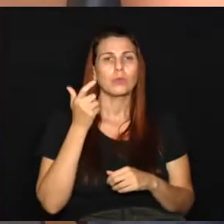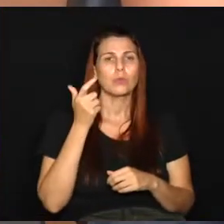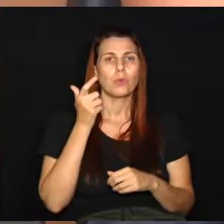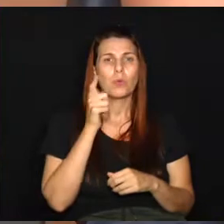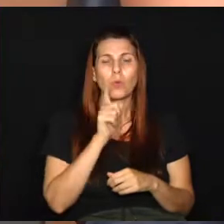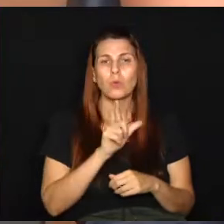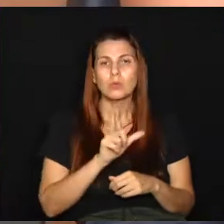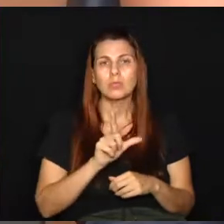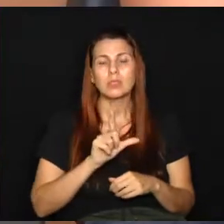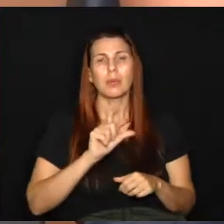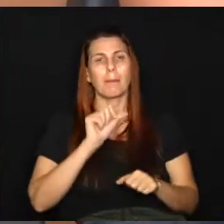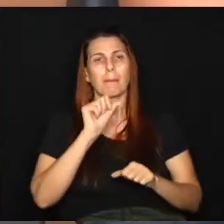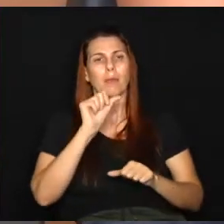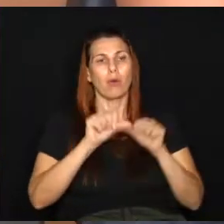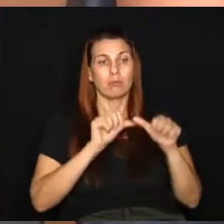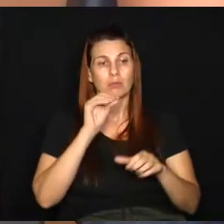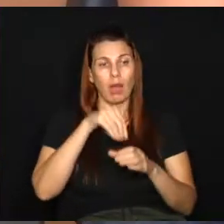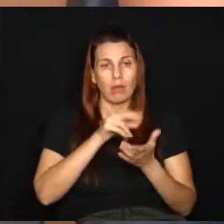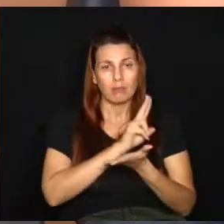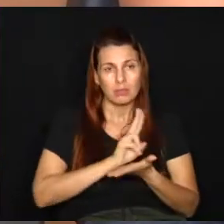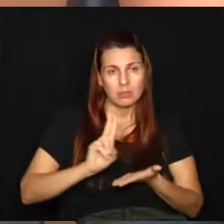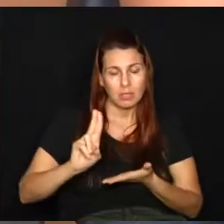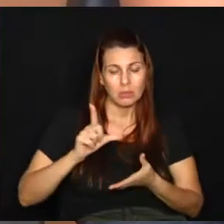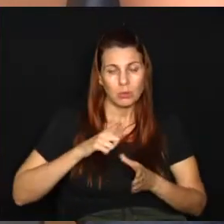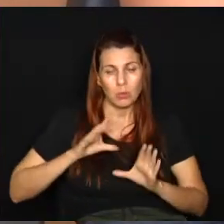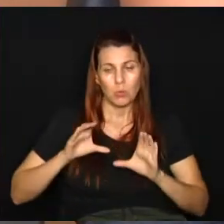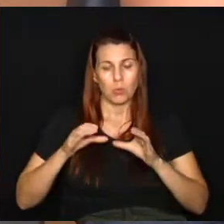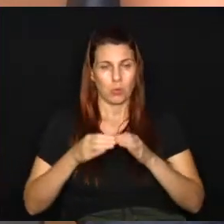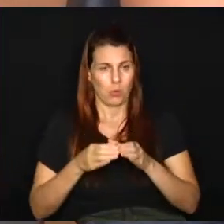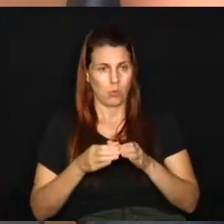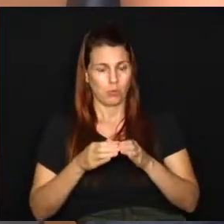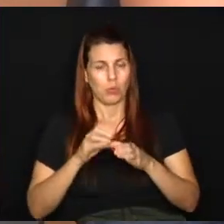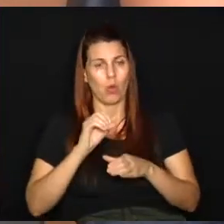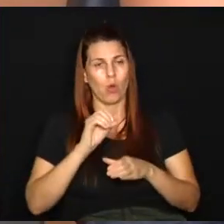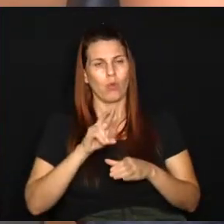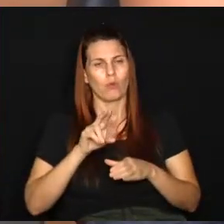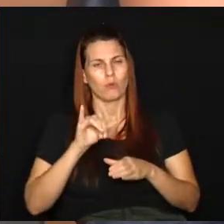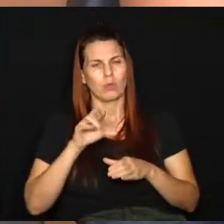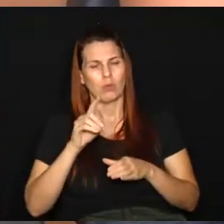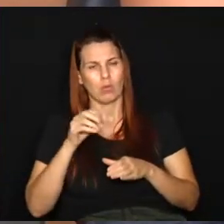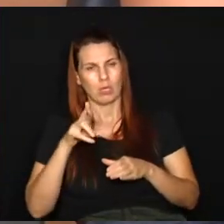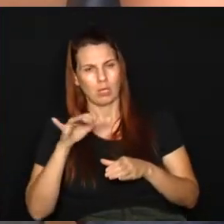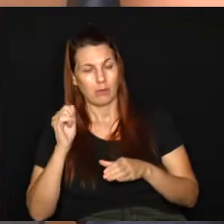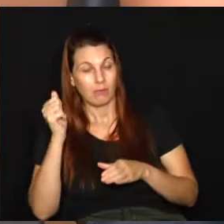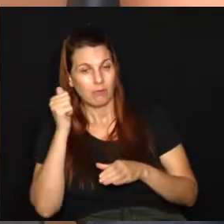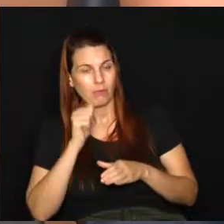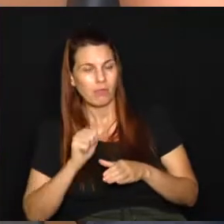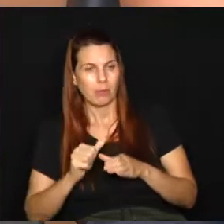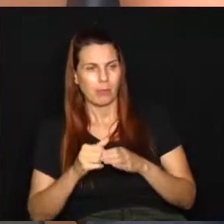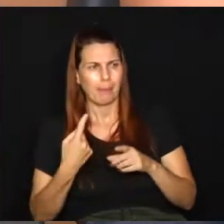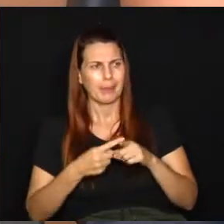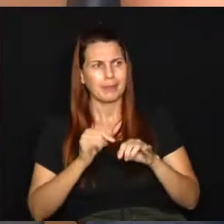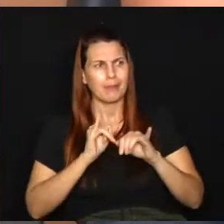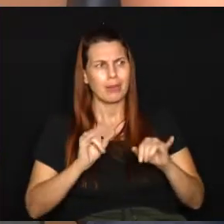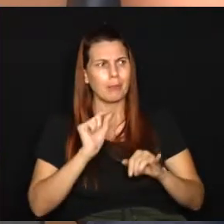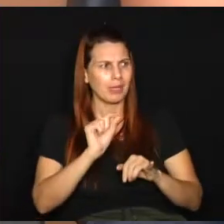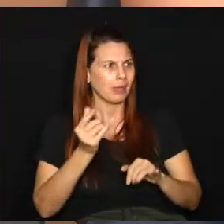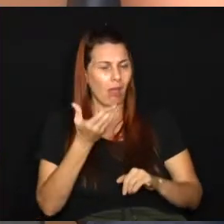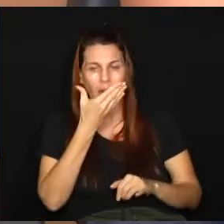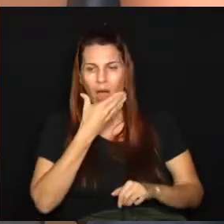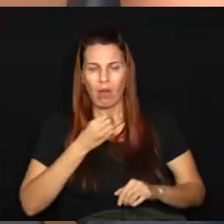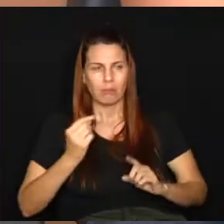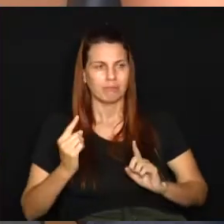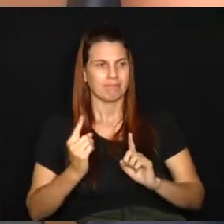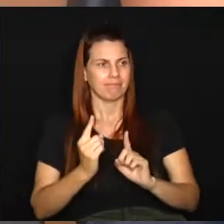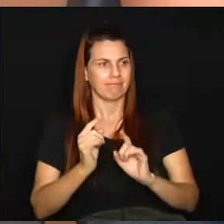construir dentro das universidades ouvidorias femininas, porque quando você vai relatar esse caso, para quem que você vai relatar? Para homens. Então, a